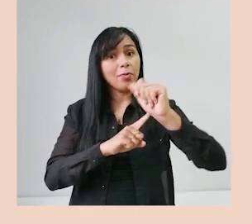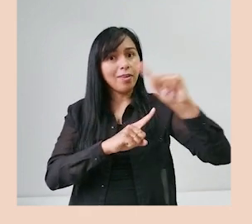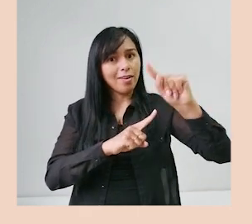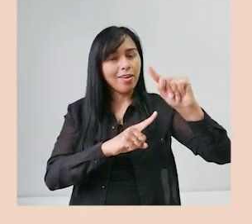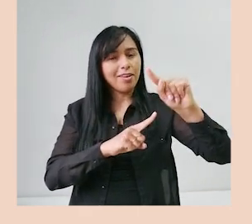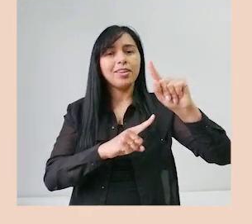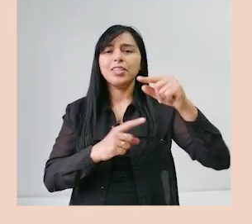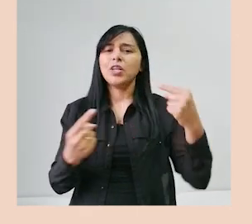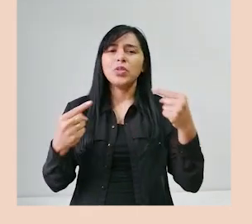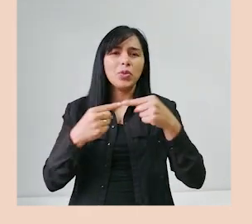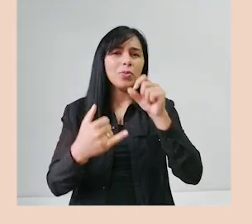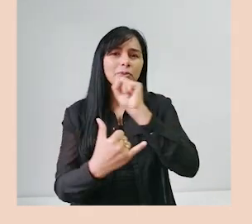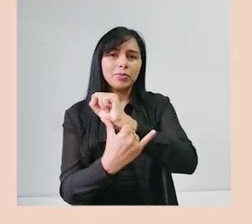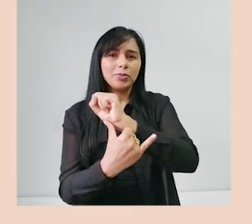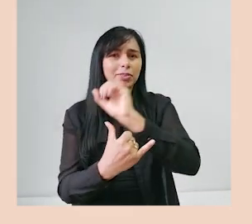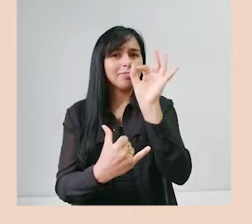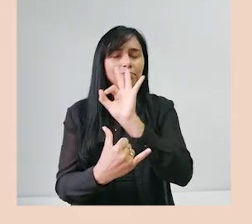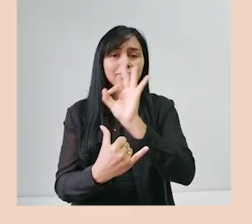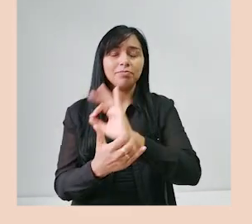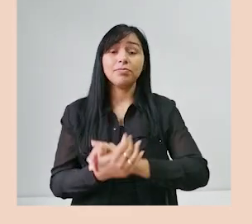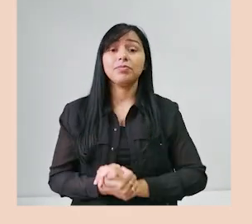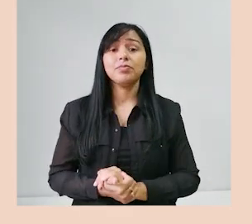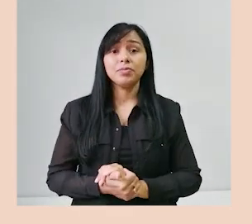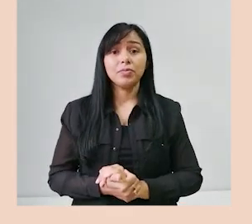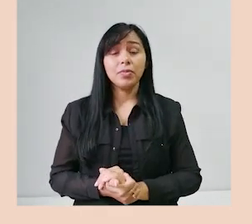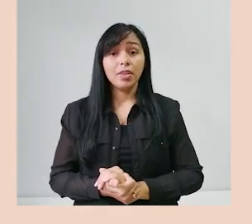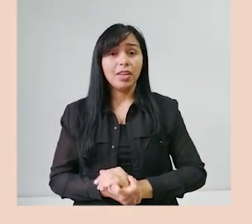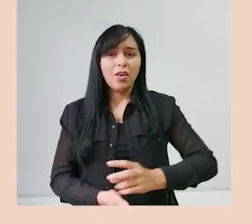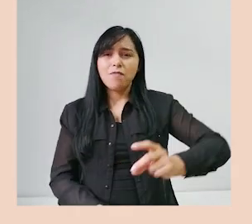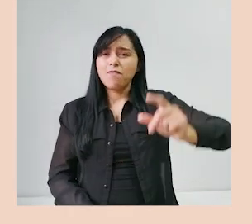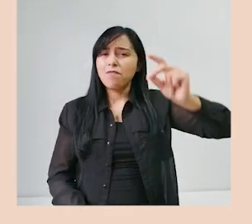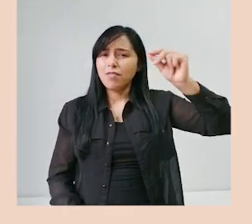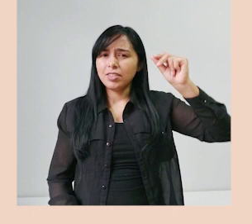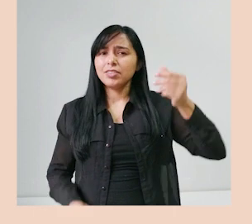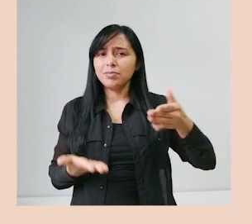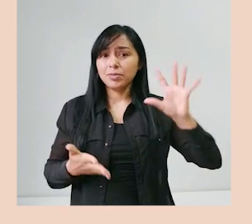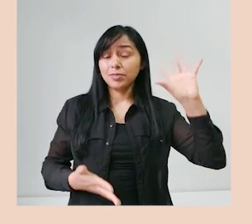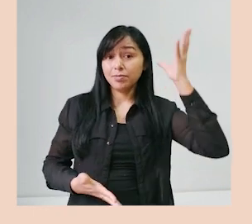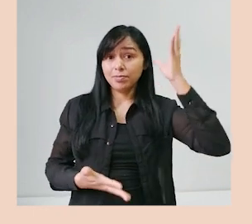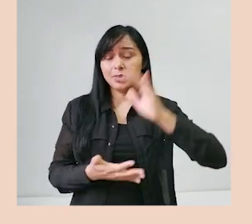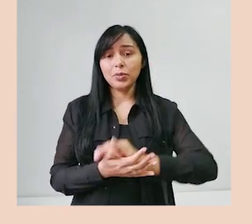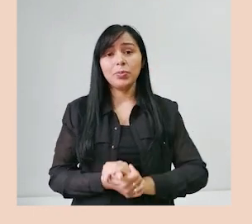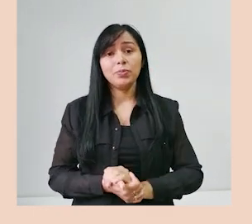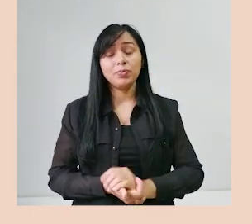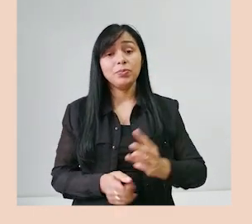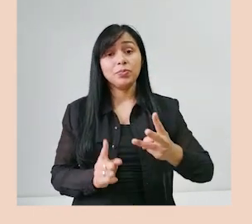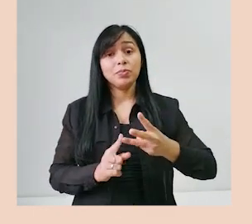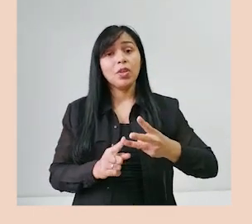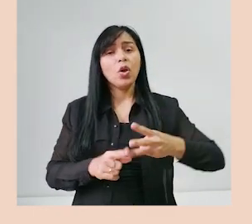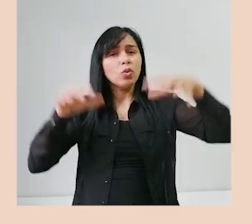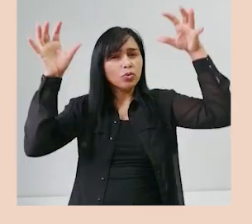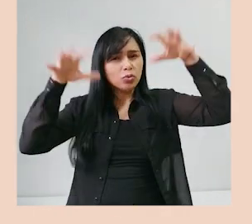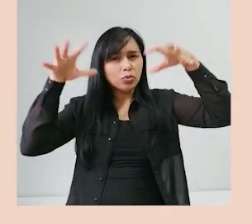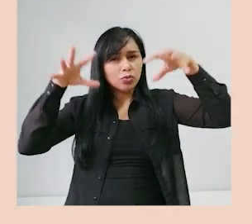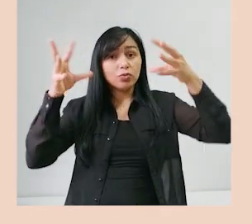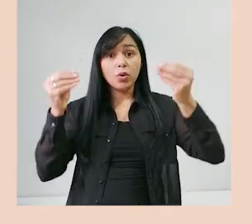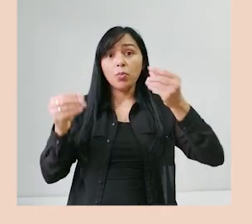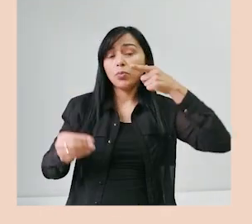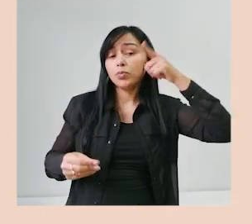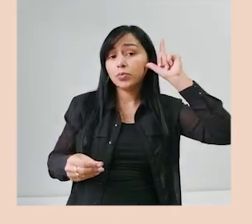sujeito faz tempo que isso aconteceu Choveu bastante ontem então nós temos três Orações